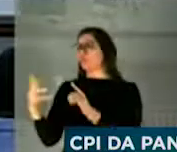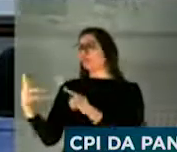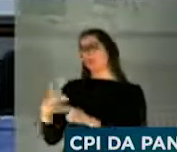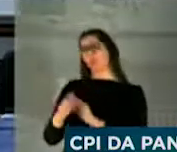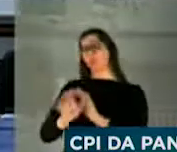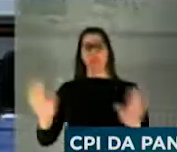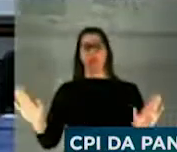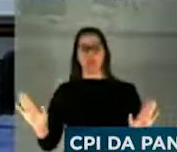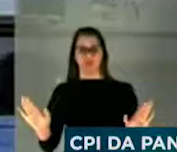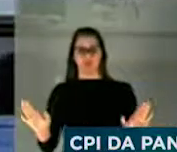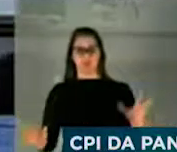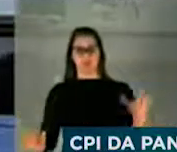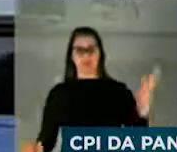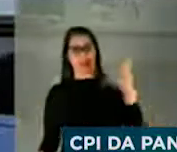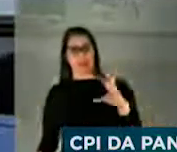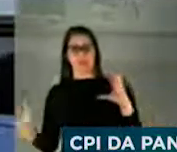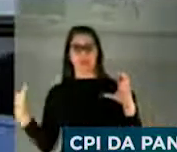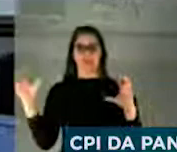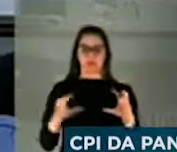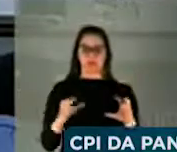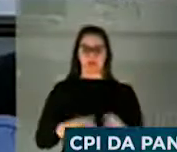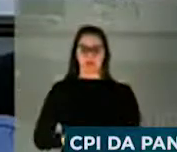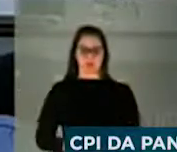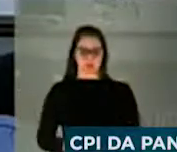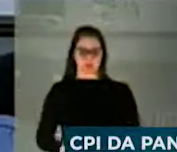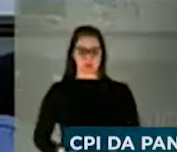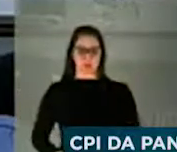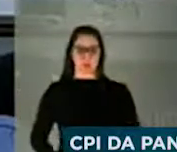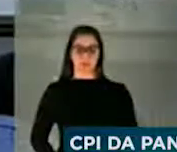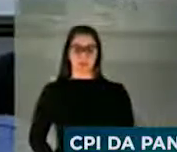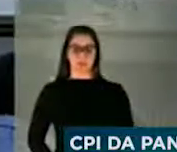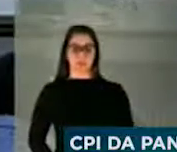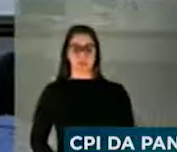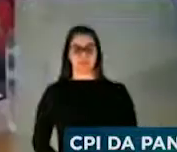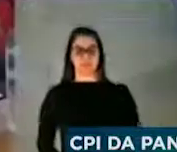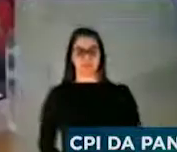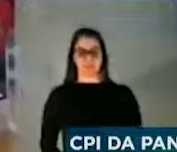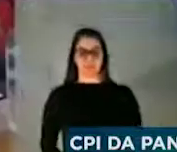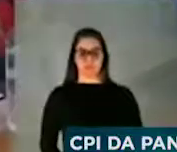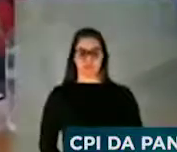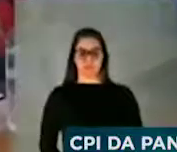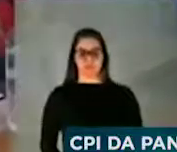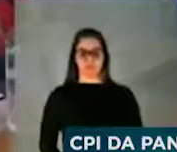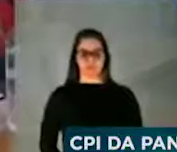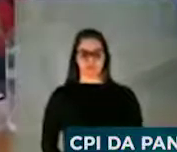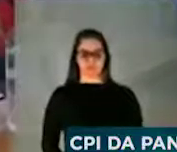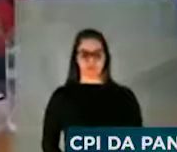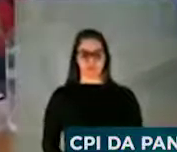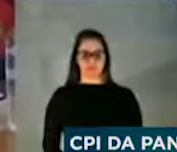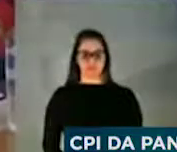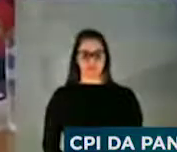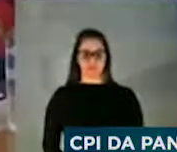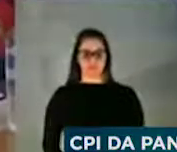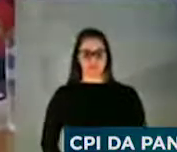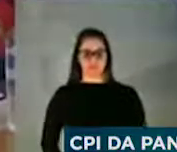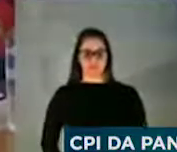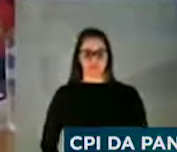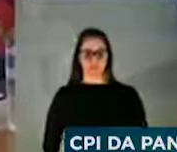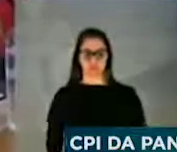não mas agredir o senhor vai ser sensor de Senador agora agora discordar